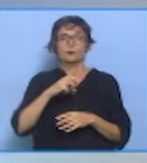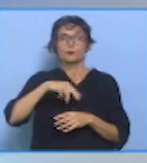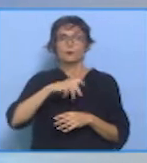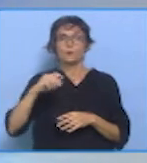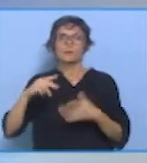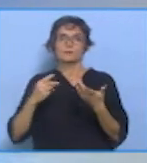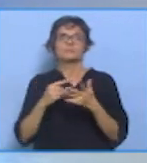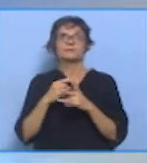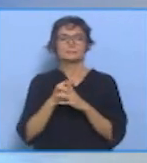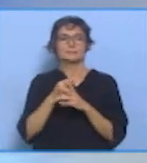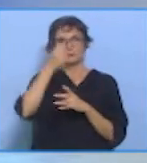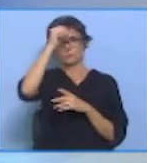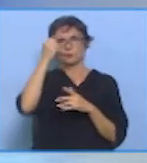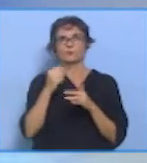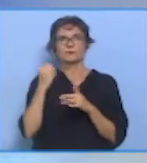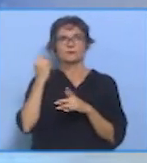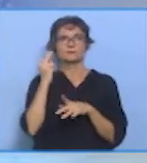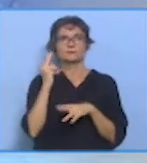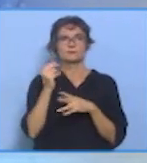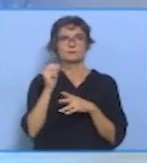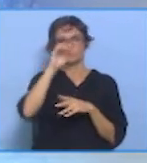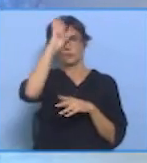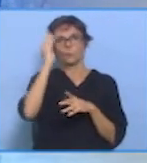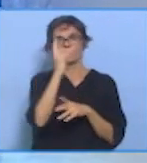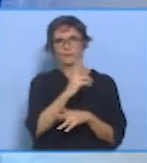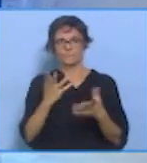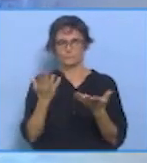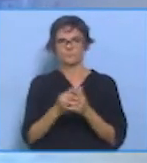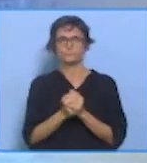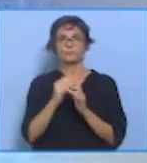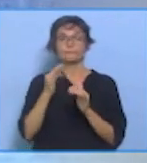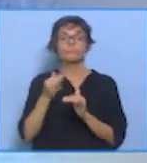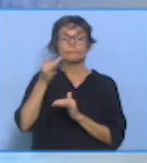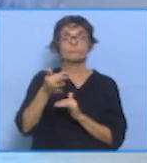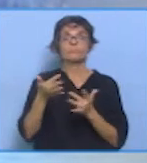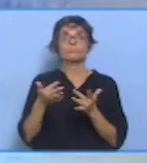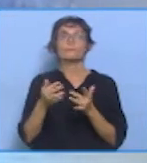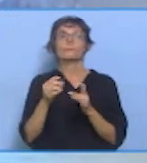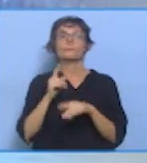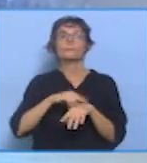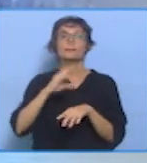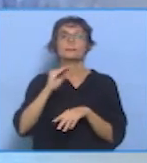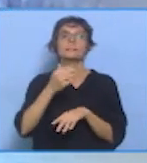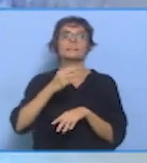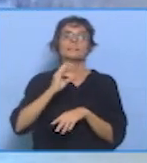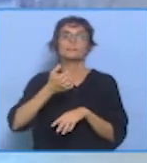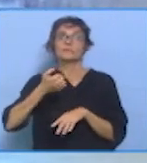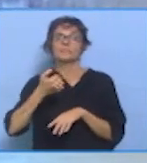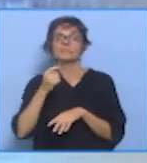por terem estado aqui no programa Eclésia. Mais logo, quando forem 22h45, chegamos até si na